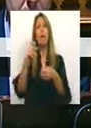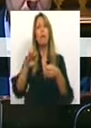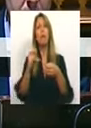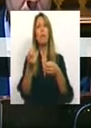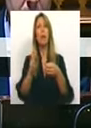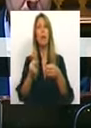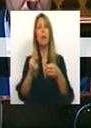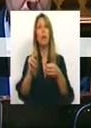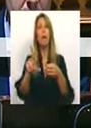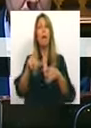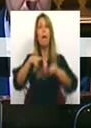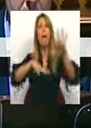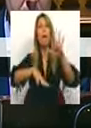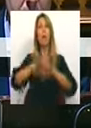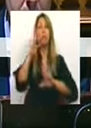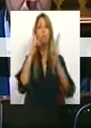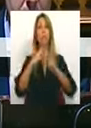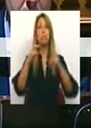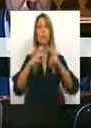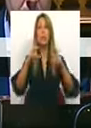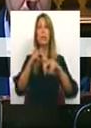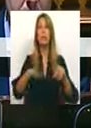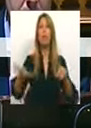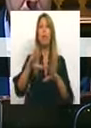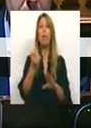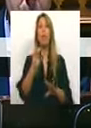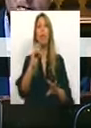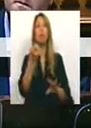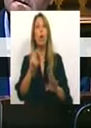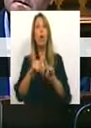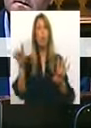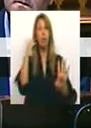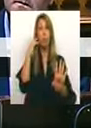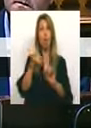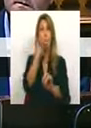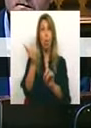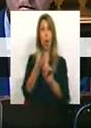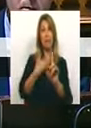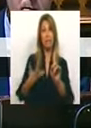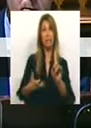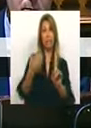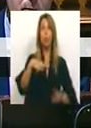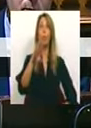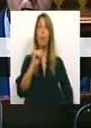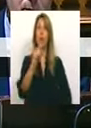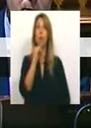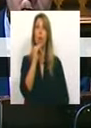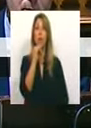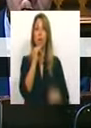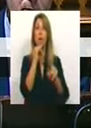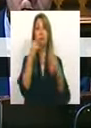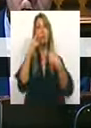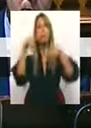pesquisa ao largo de Algestur. Entretanto, logo em dezembro, faz agora um ano, o PS Algarve, em comunicado, anunciava